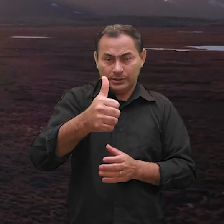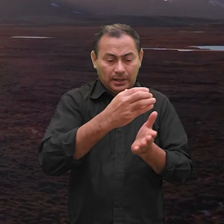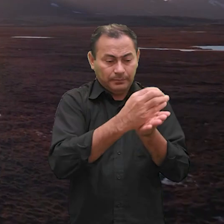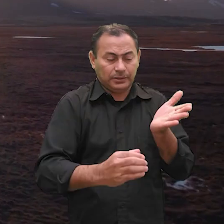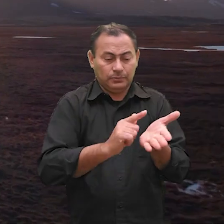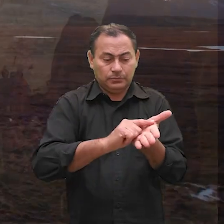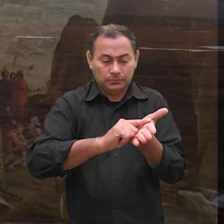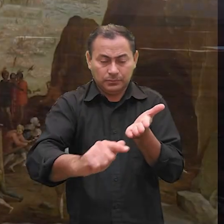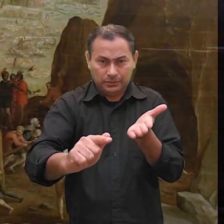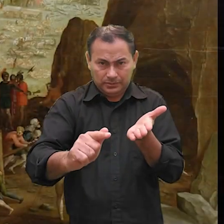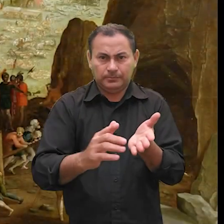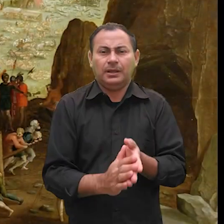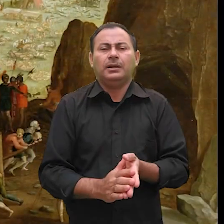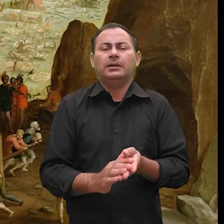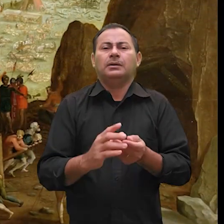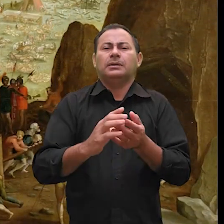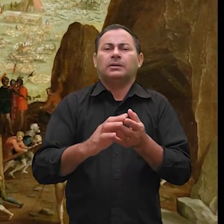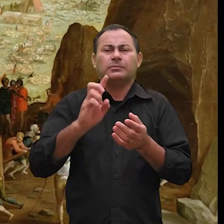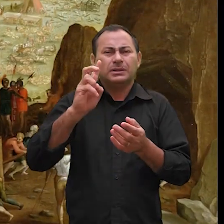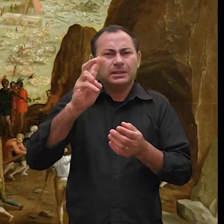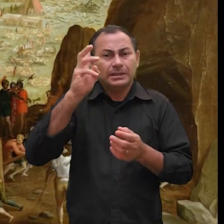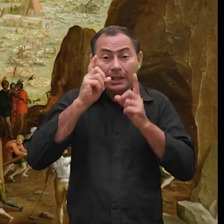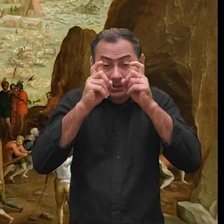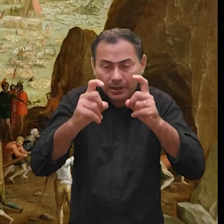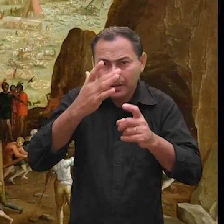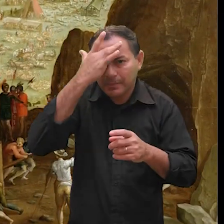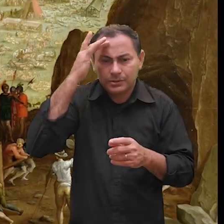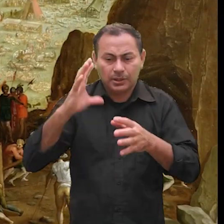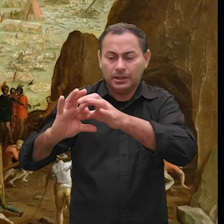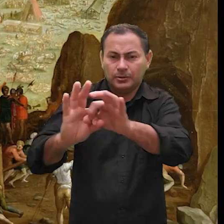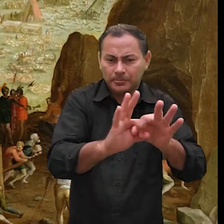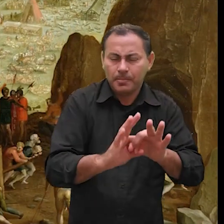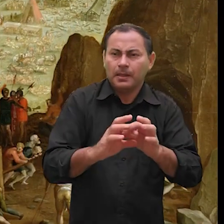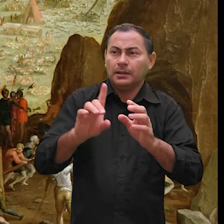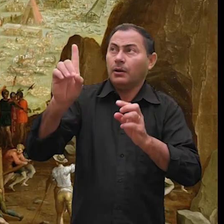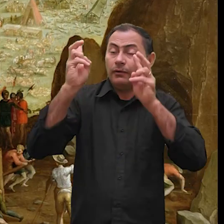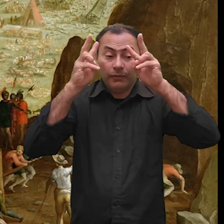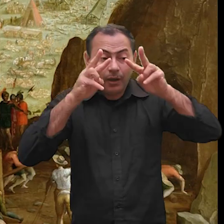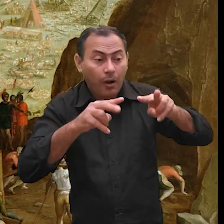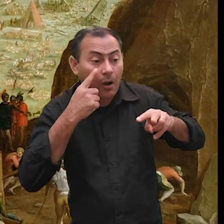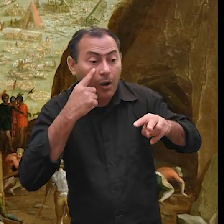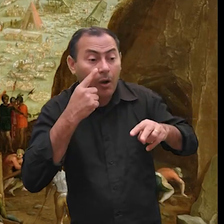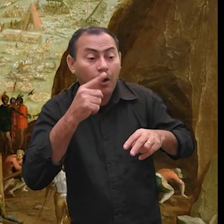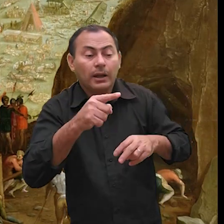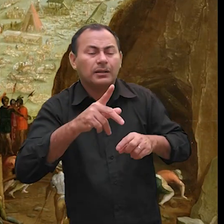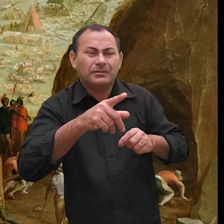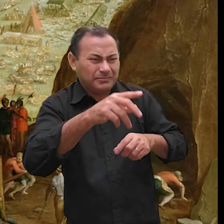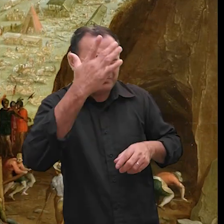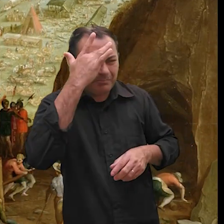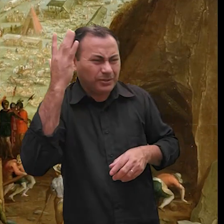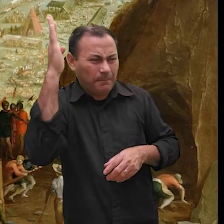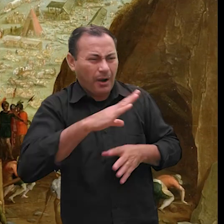11º capítulo de Gênesis temos uma história muito interessante. Vemos os homens se reunindo. Deus olha para baixo e diz: olha